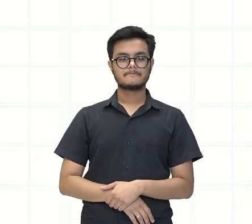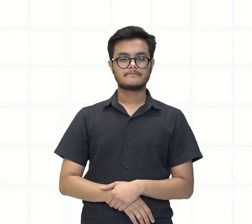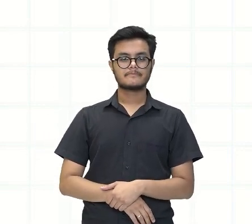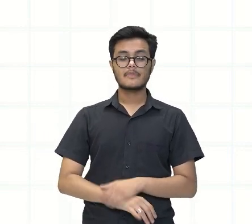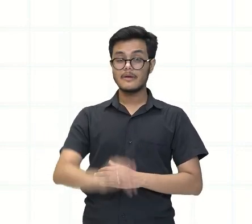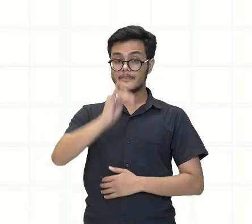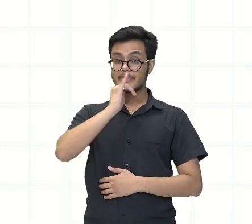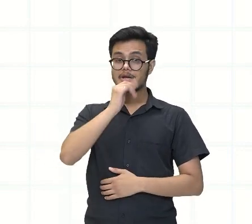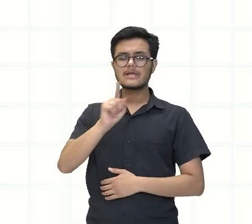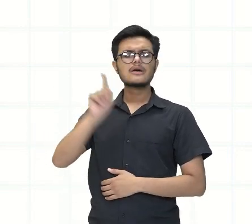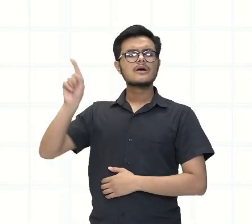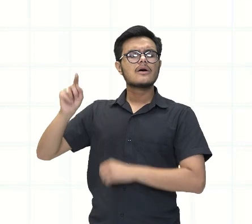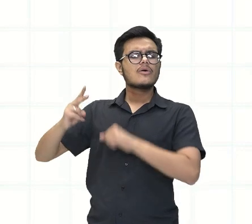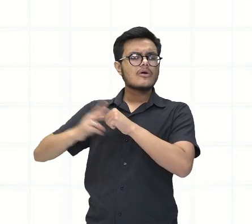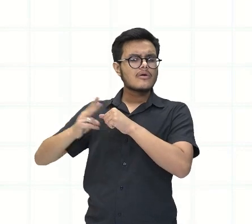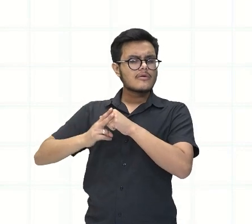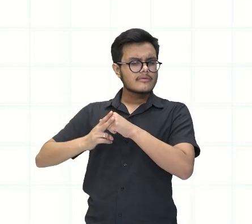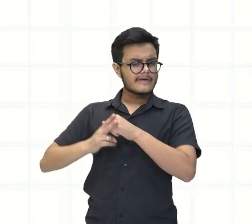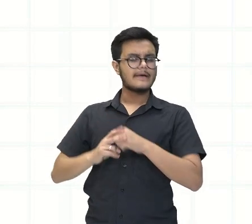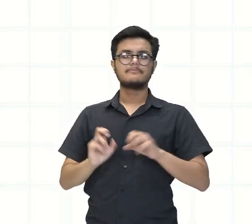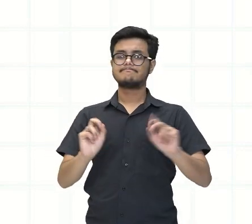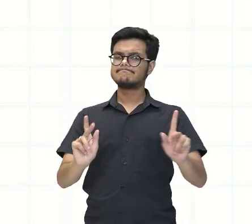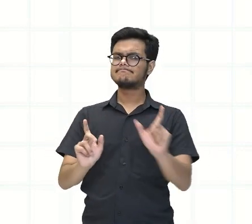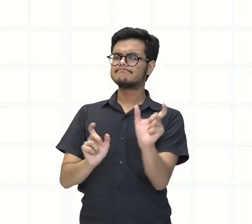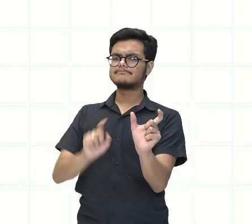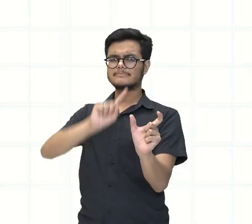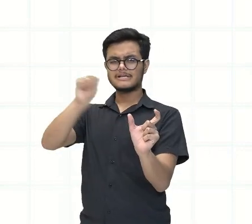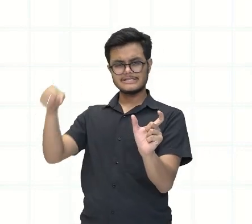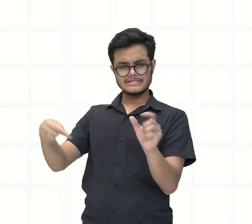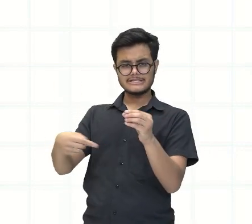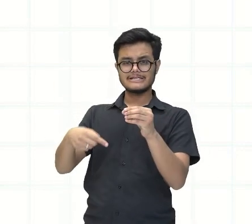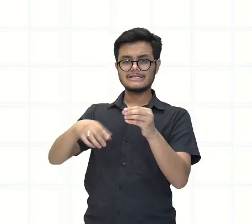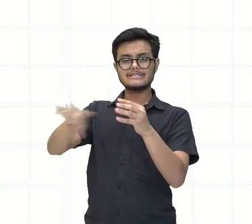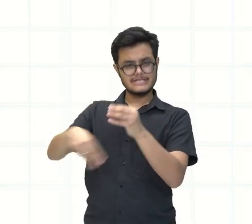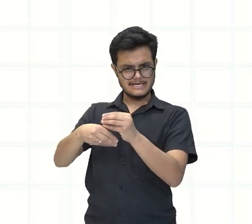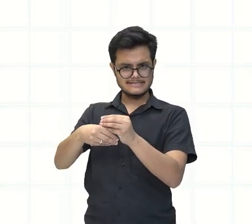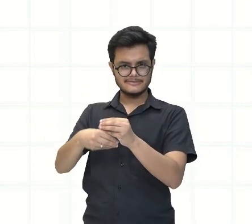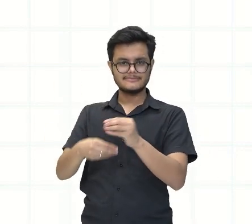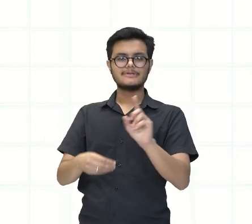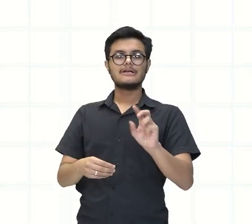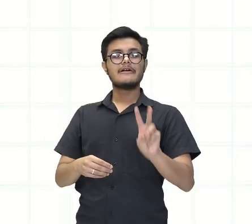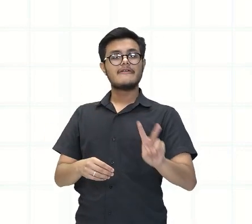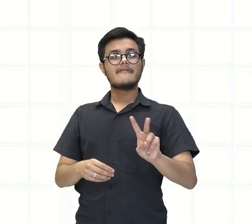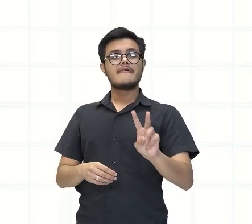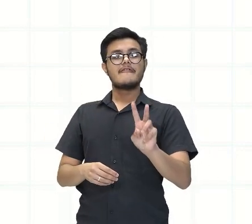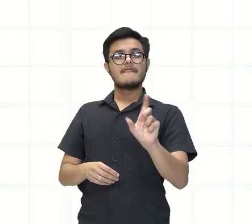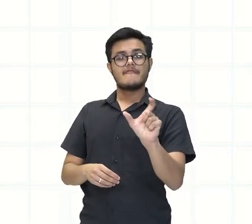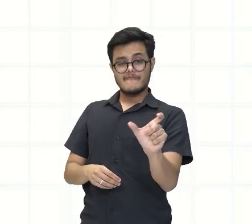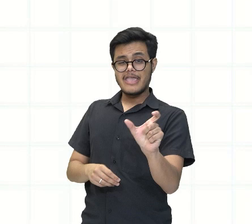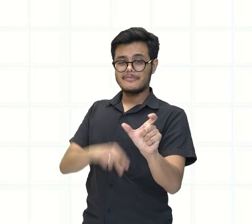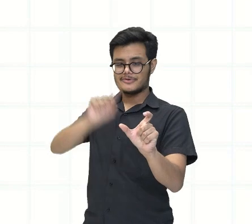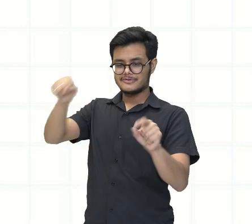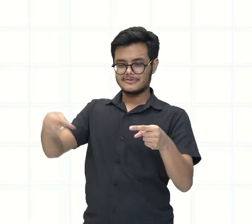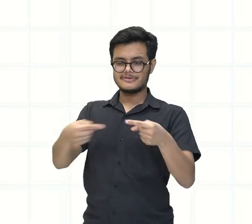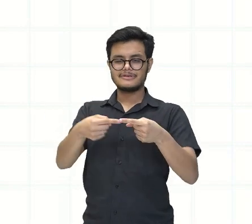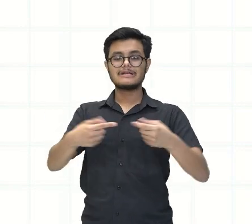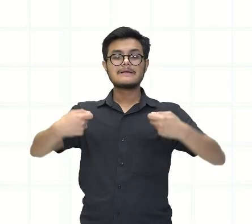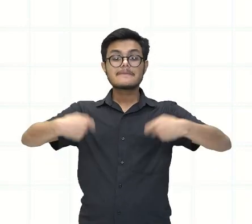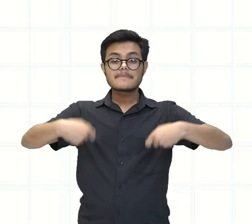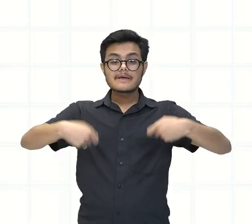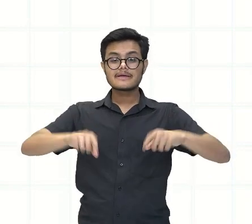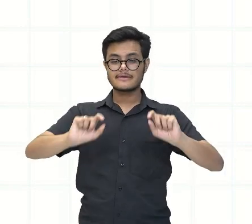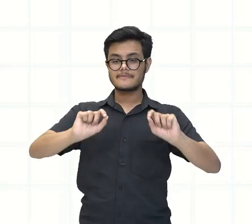esses verbos eles podem sim se comportar como verbos de ligação. Porém, é necessário que nós